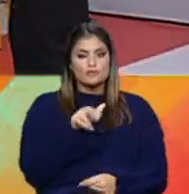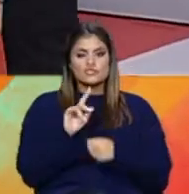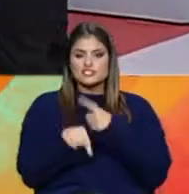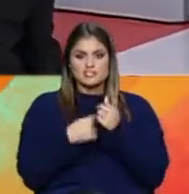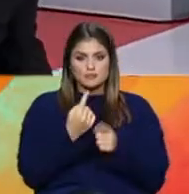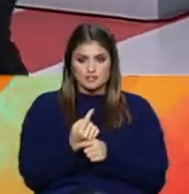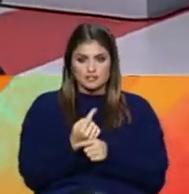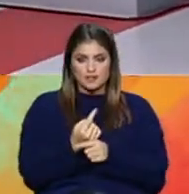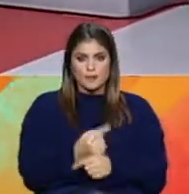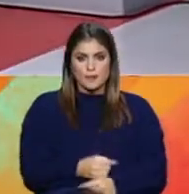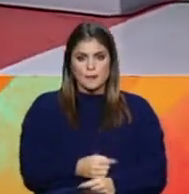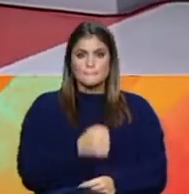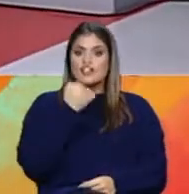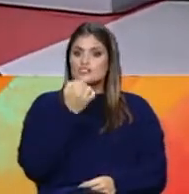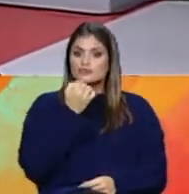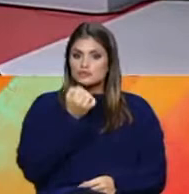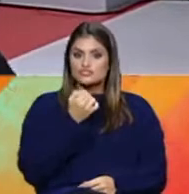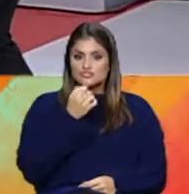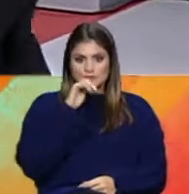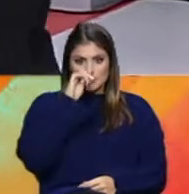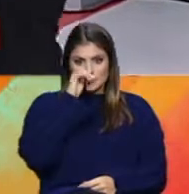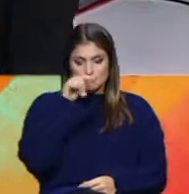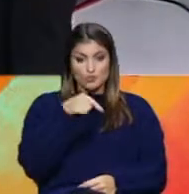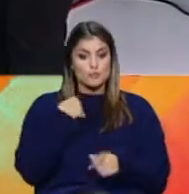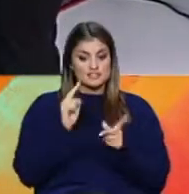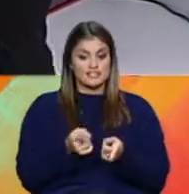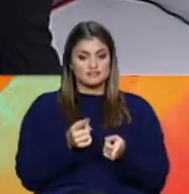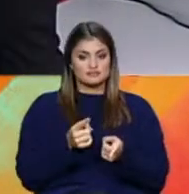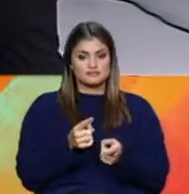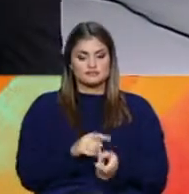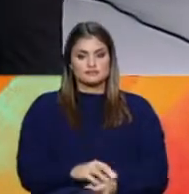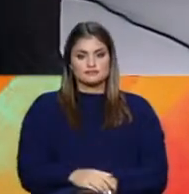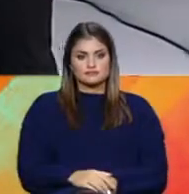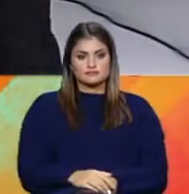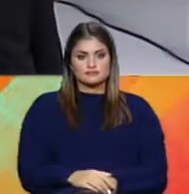Porque a coleção permanente é das frutas. Foi esta aquilo que eu comecei inicialmente, sim.